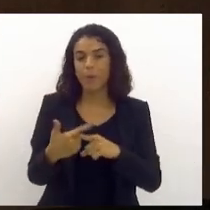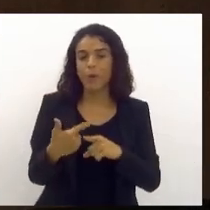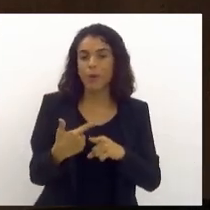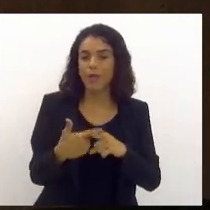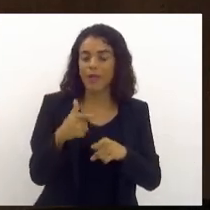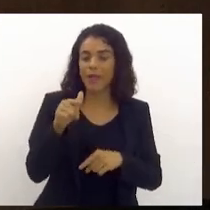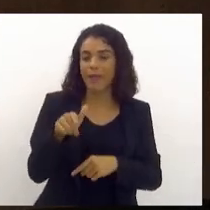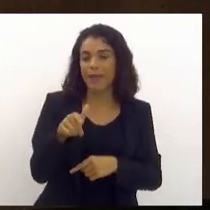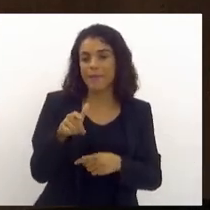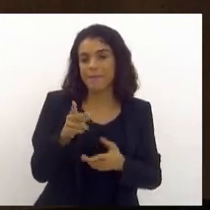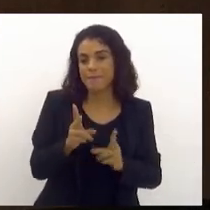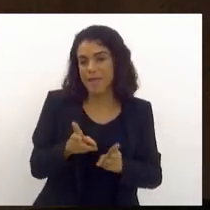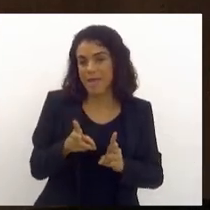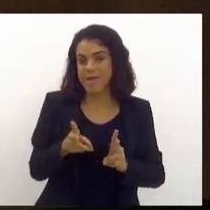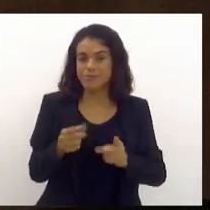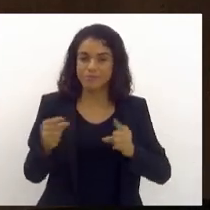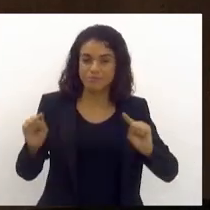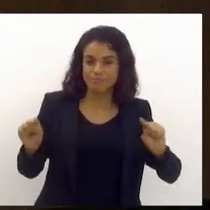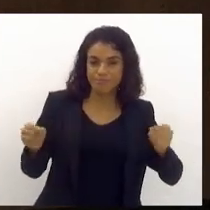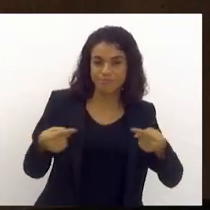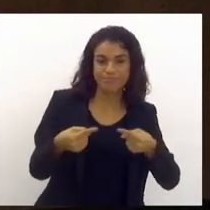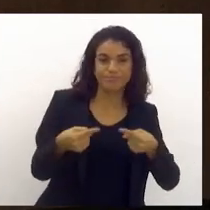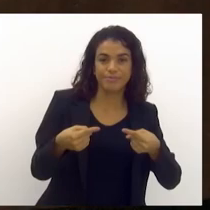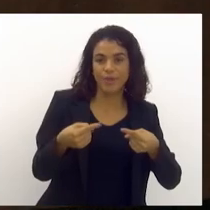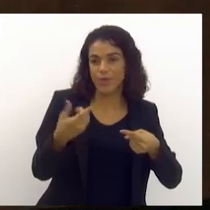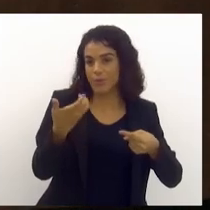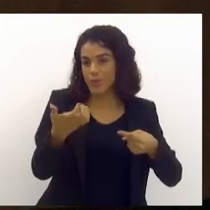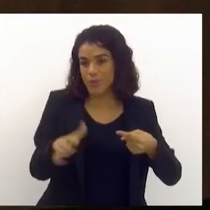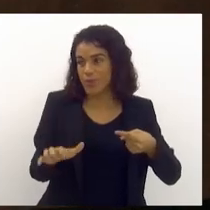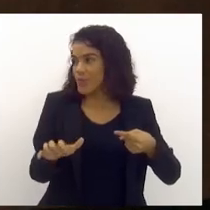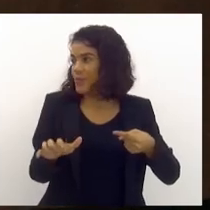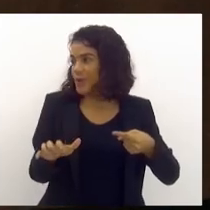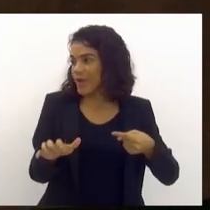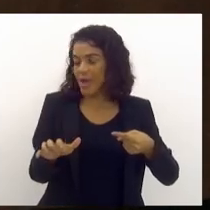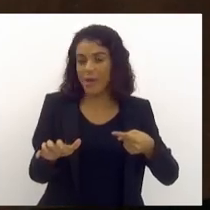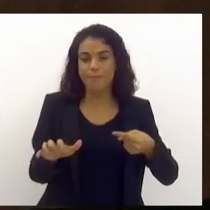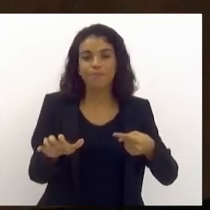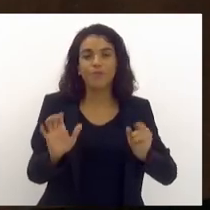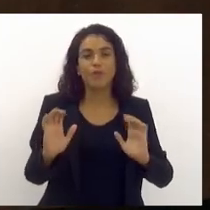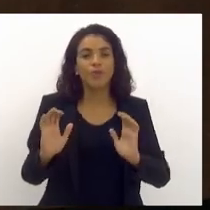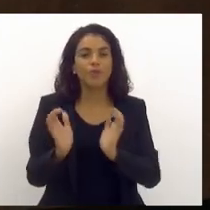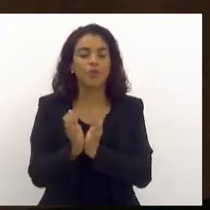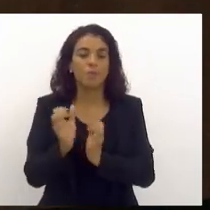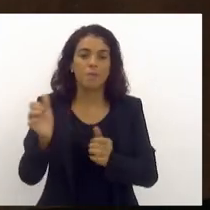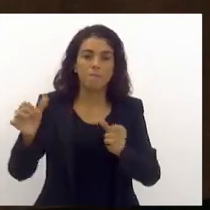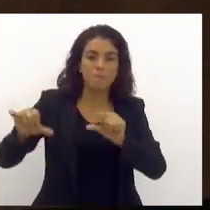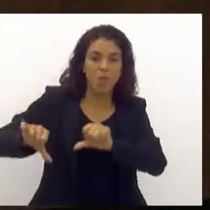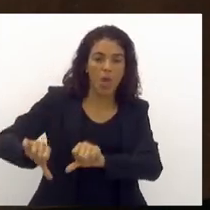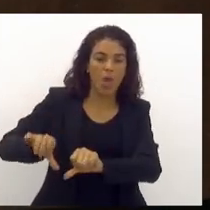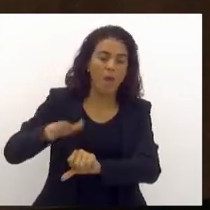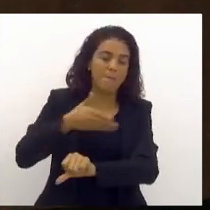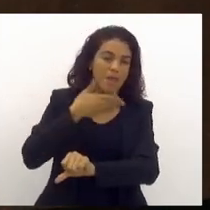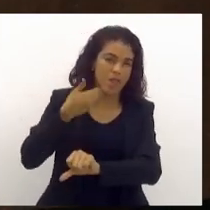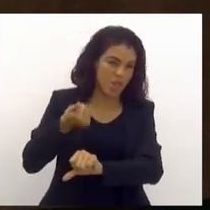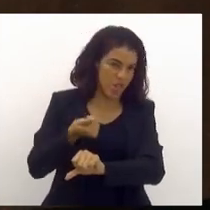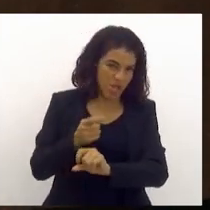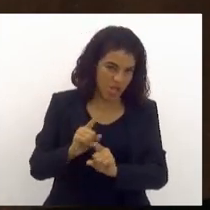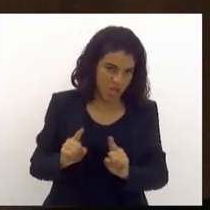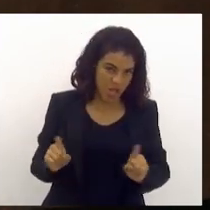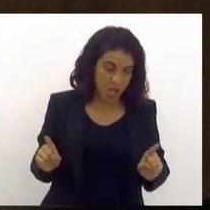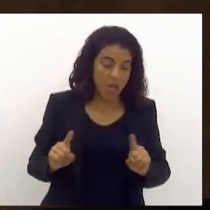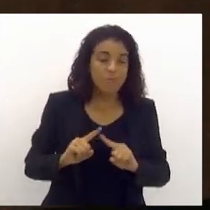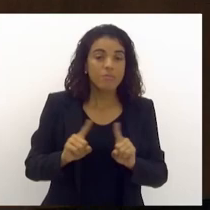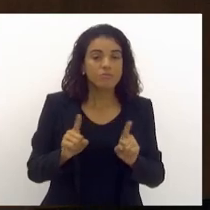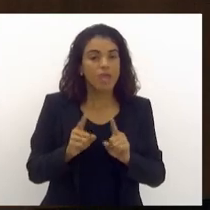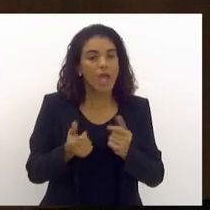E, apesar de oposição, eles não querem, não é ser da turma do quanto pior, melhor, mas querem